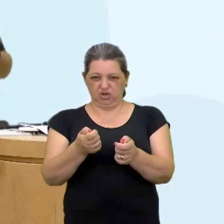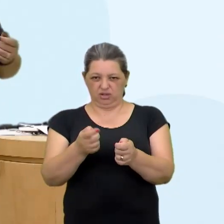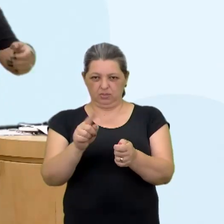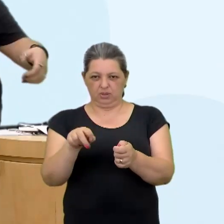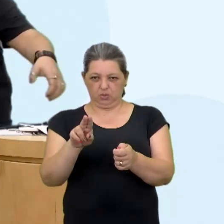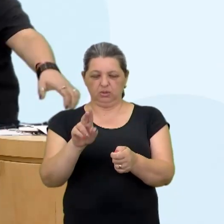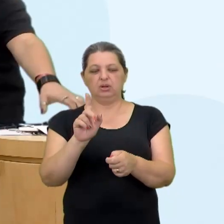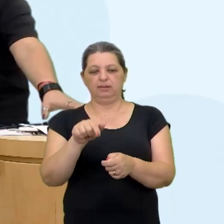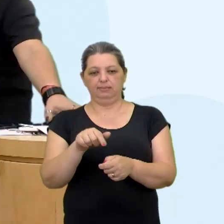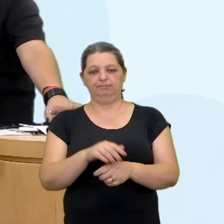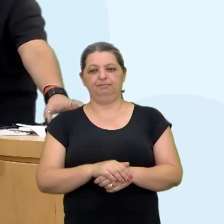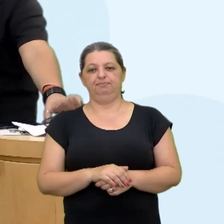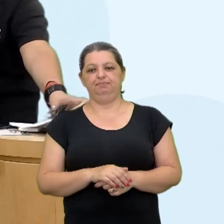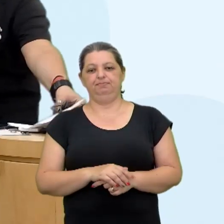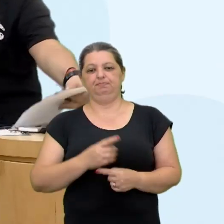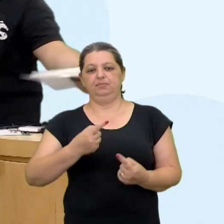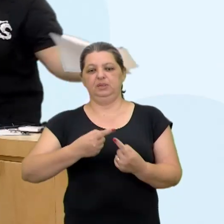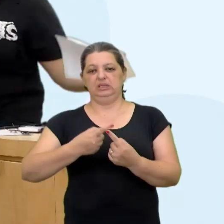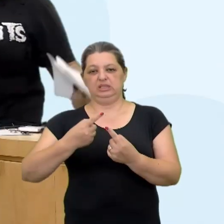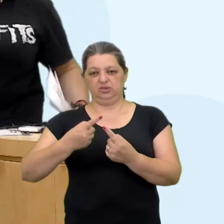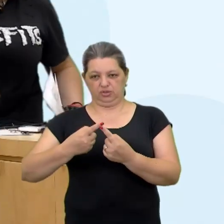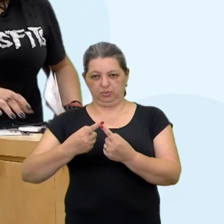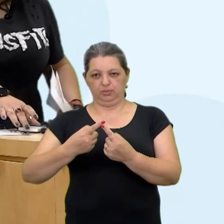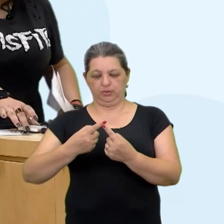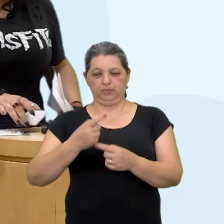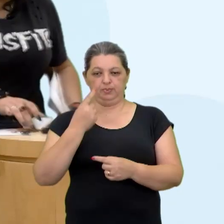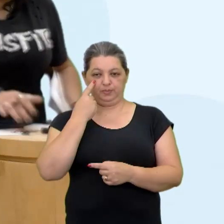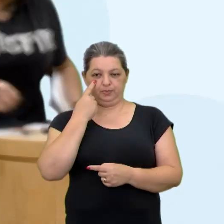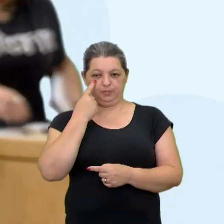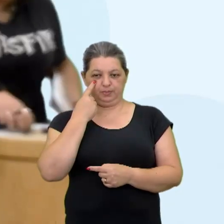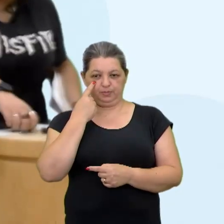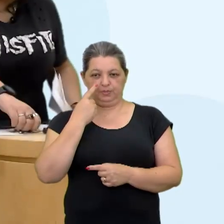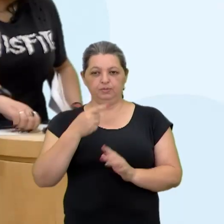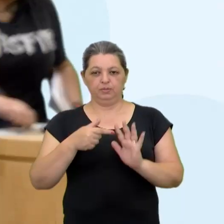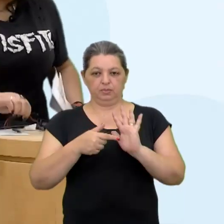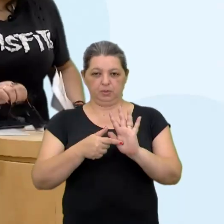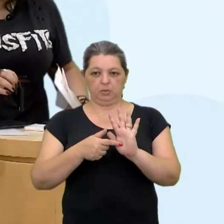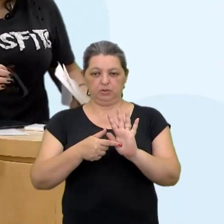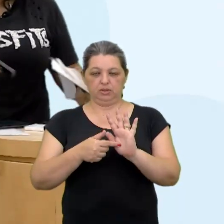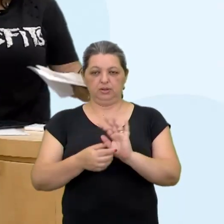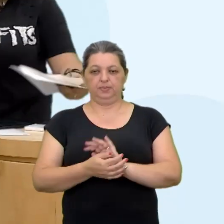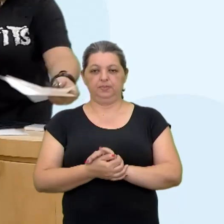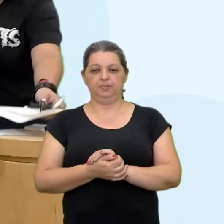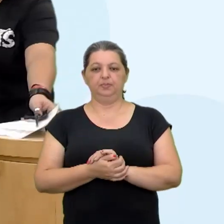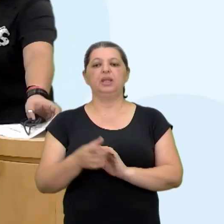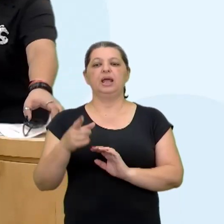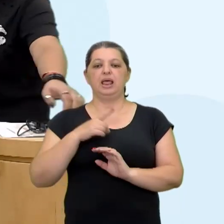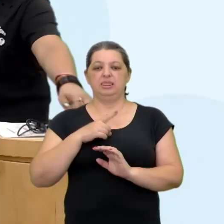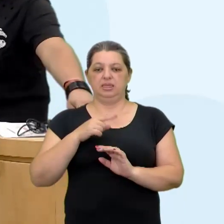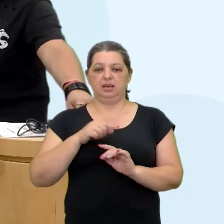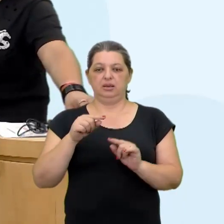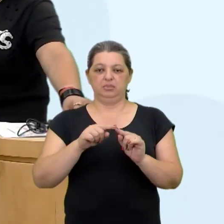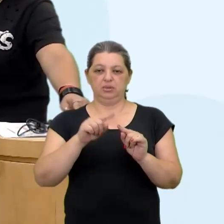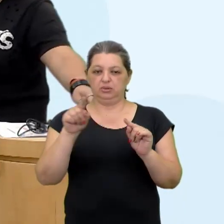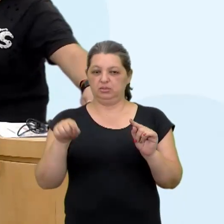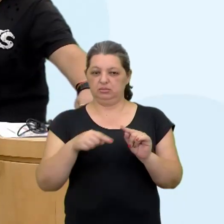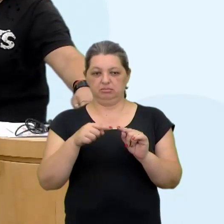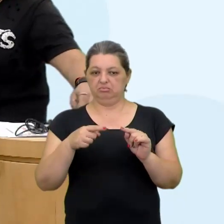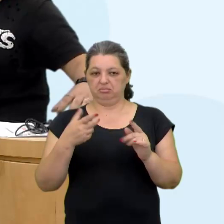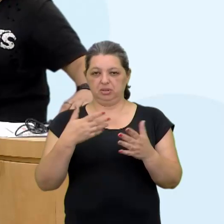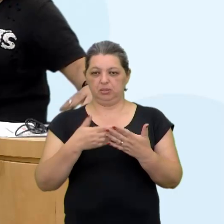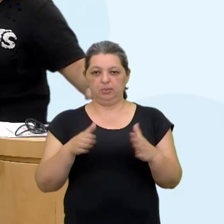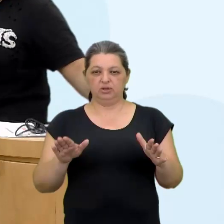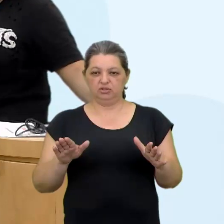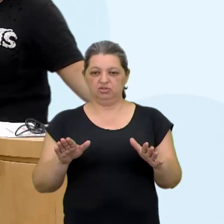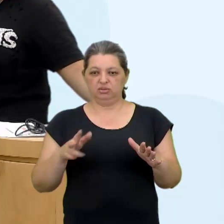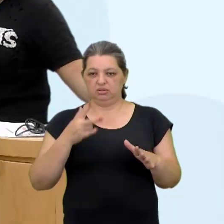esse tipo de entrada. E aí, eu trouxe até aqui, né? Você tem o plugzinho redondo, que eu não sei onde foi parar.